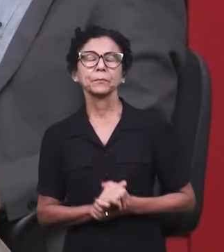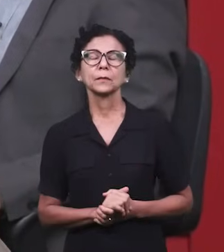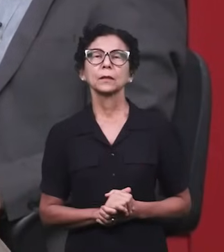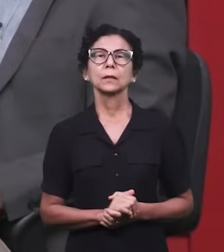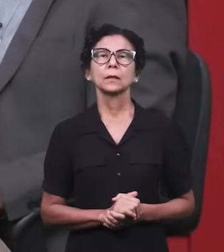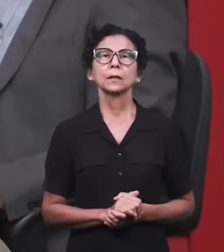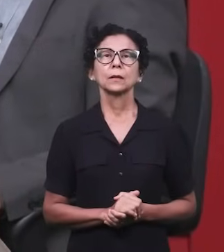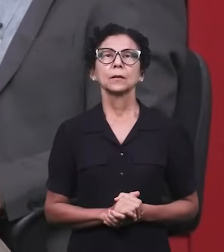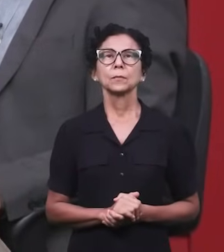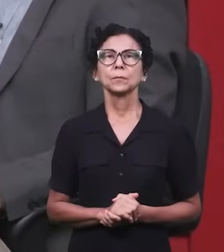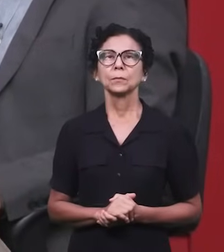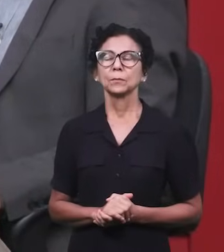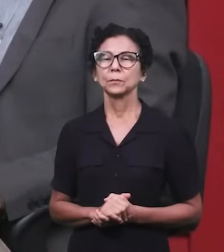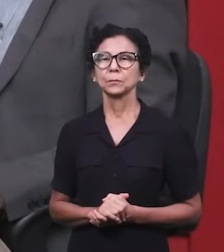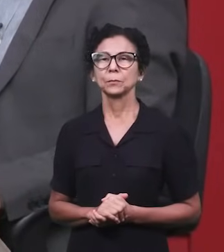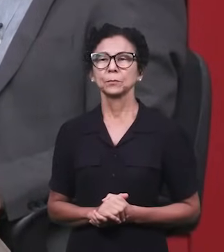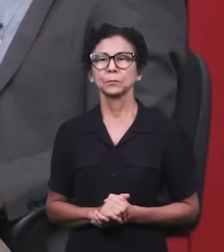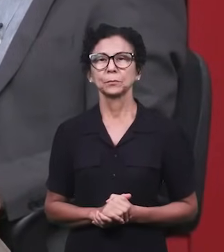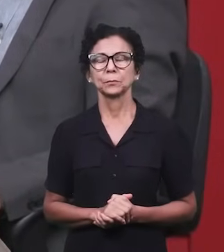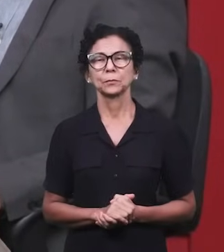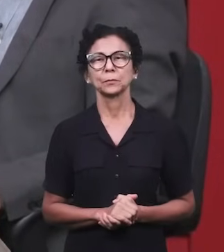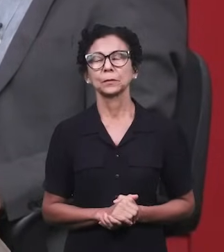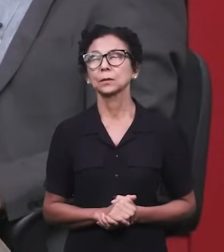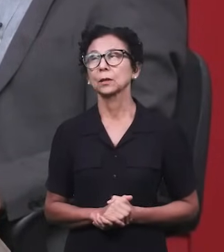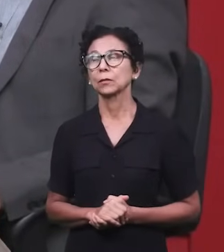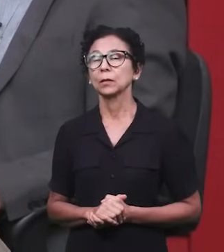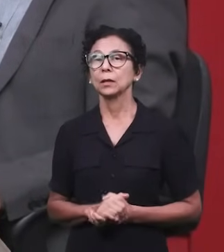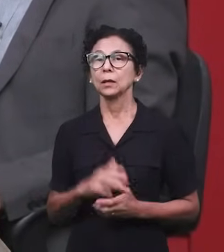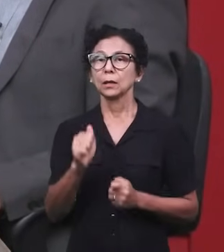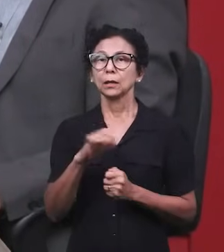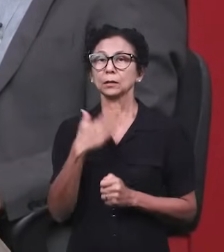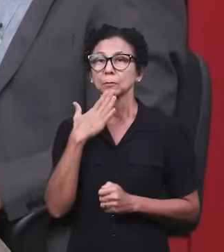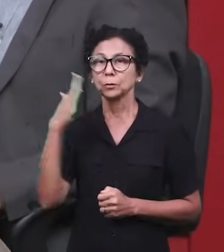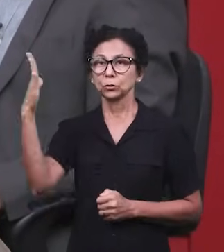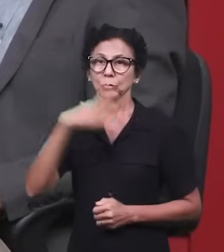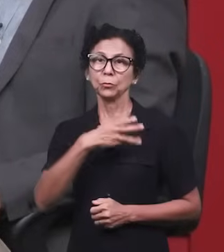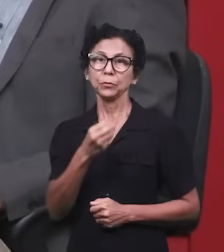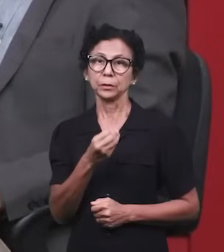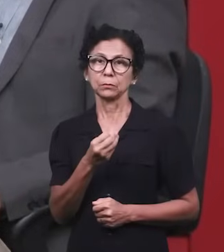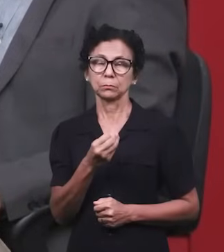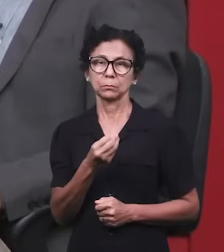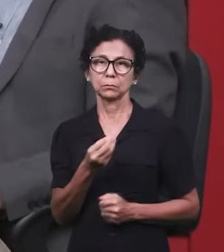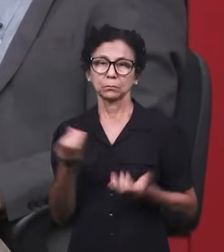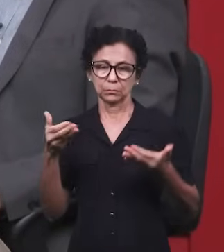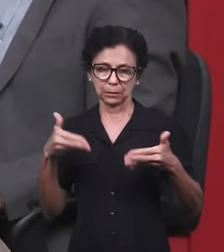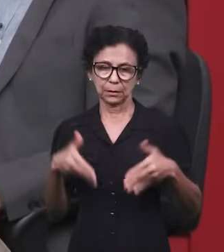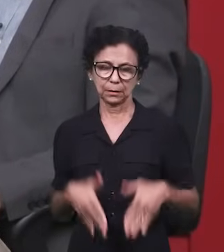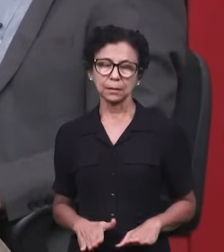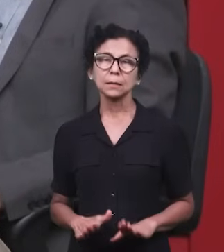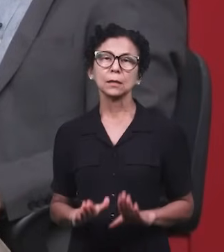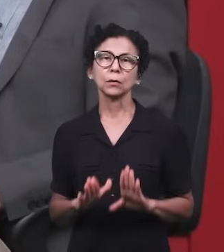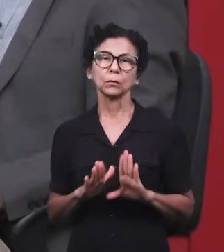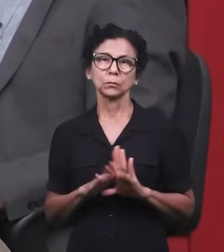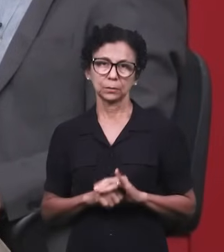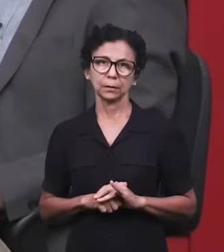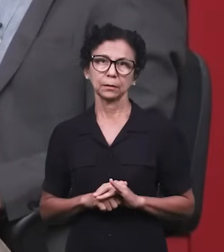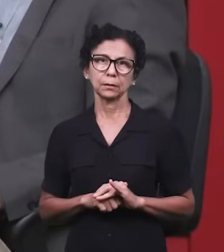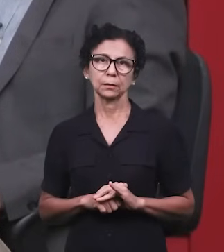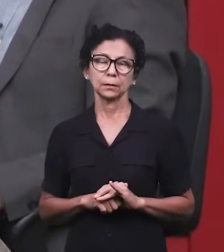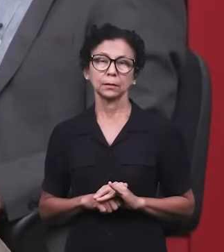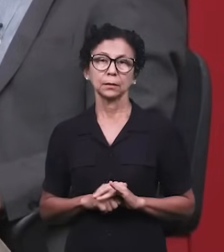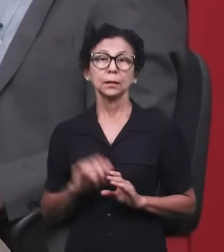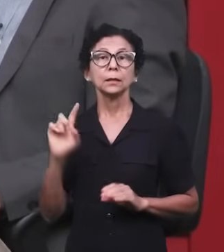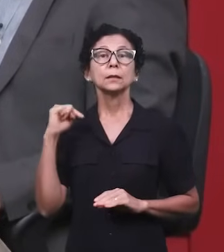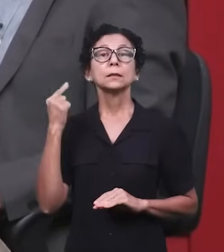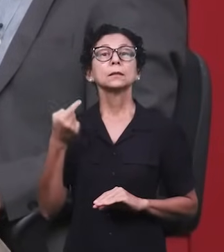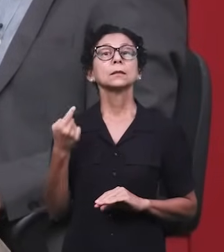porque ela pediu o filho nasceu, né? Tá tudo certo. Nós temos que tomar cuidado, que depois